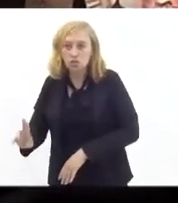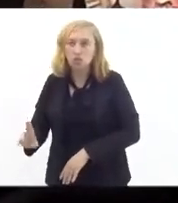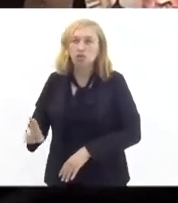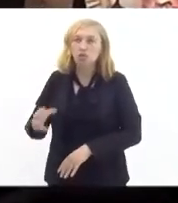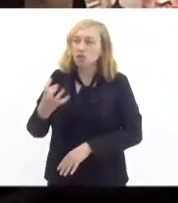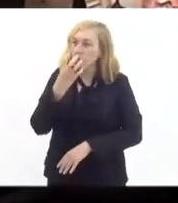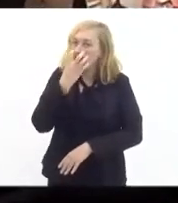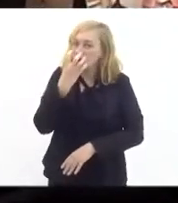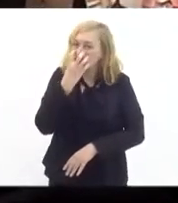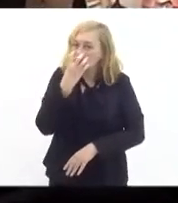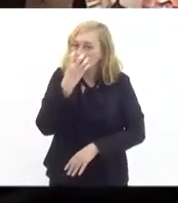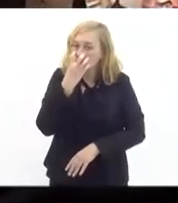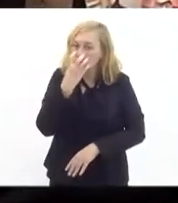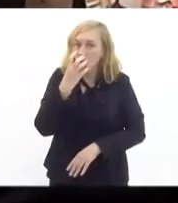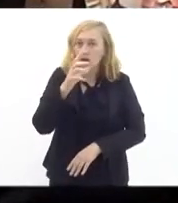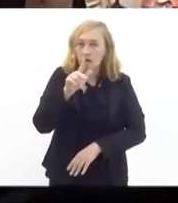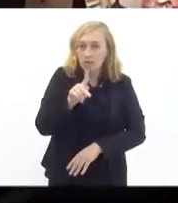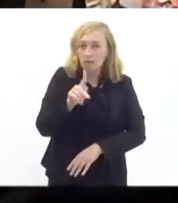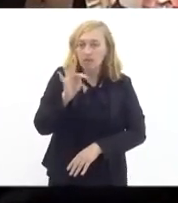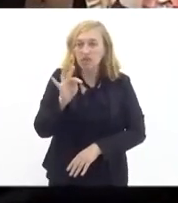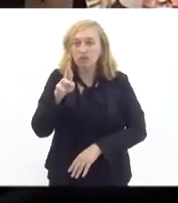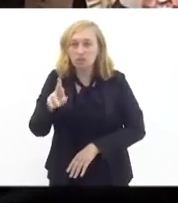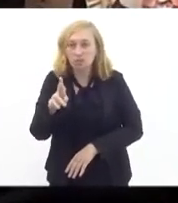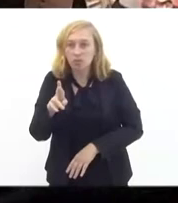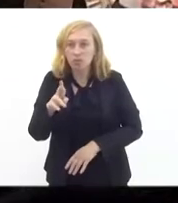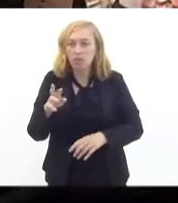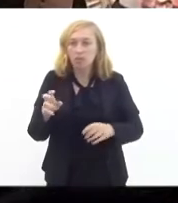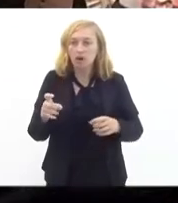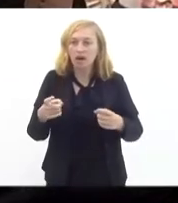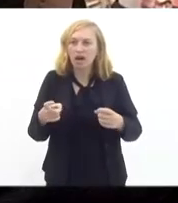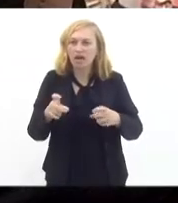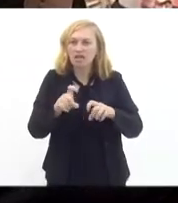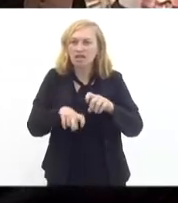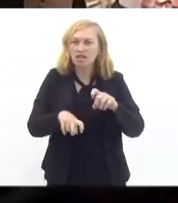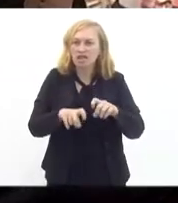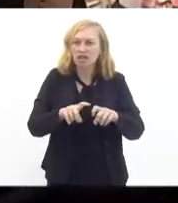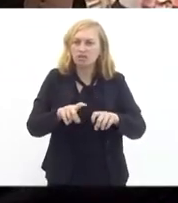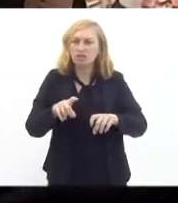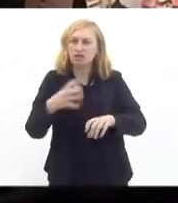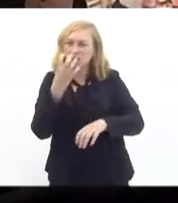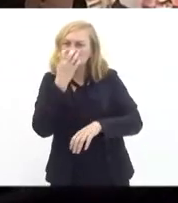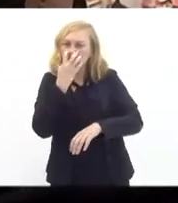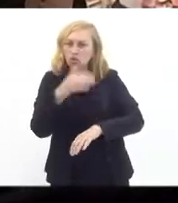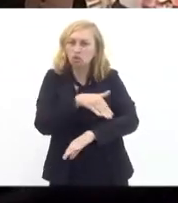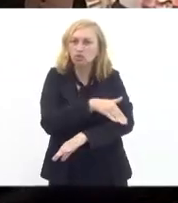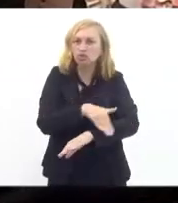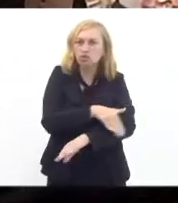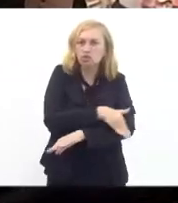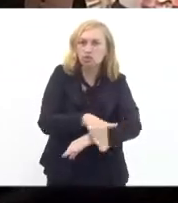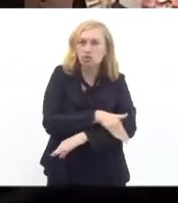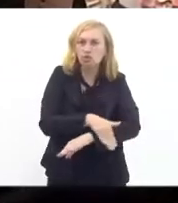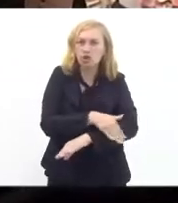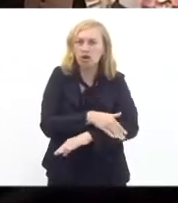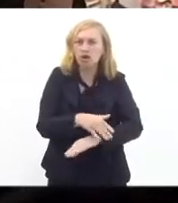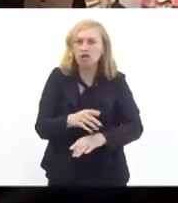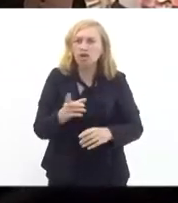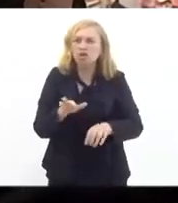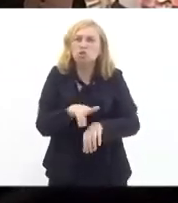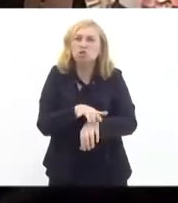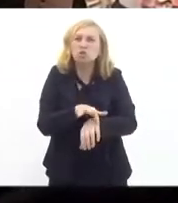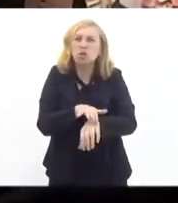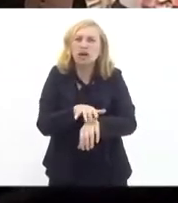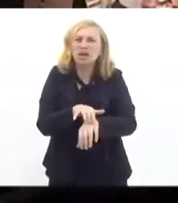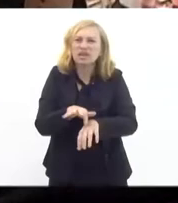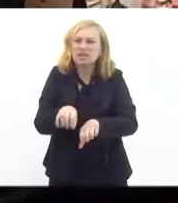pitbull para cruzar com as cachorras de rua. E o que fazem? O que fazem isso? Filhote e doenças